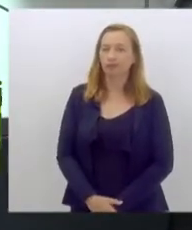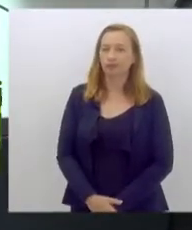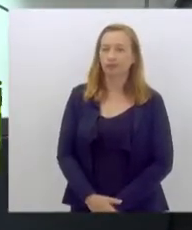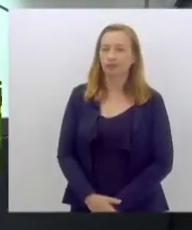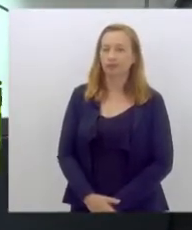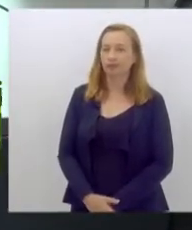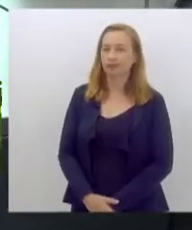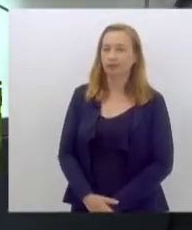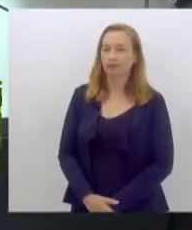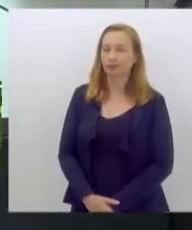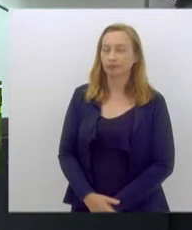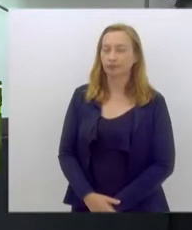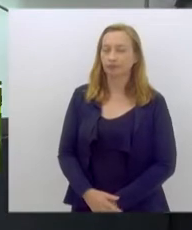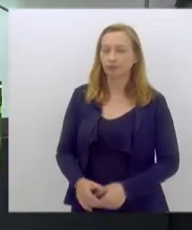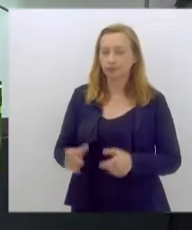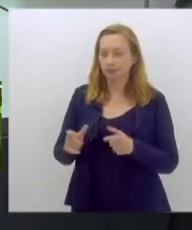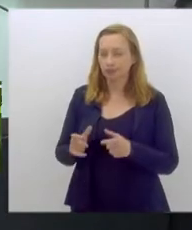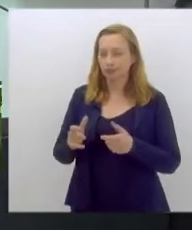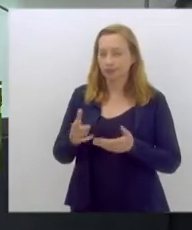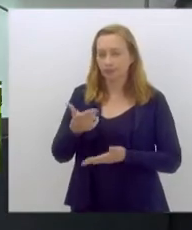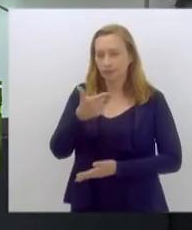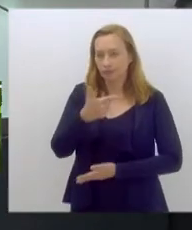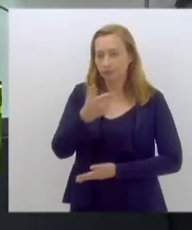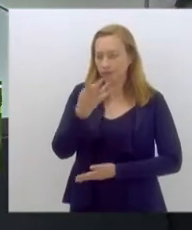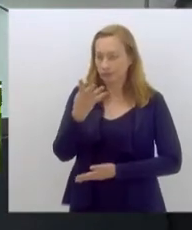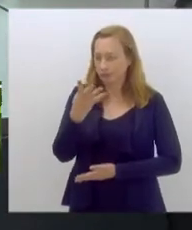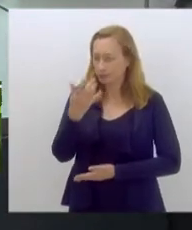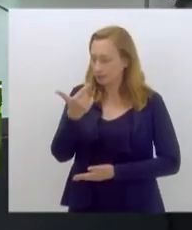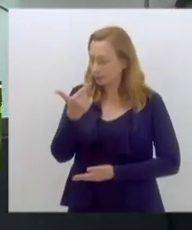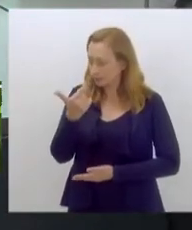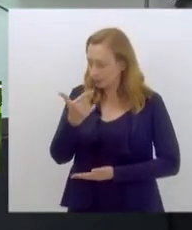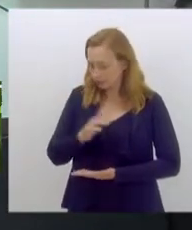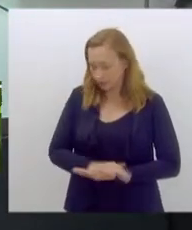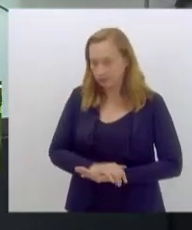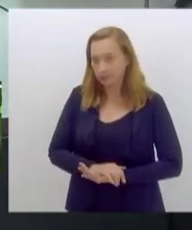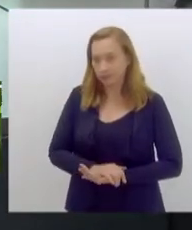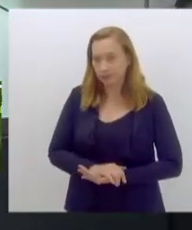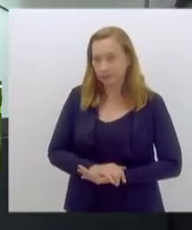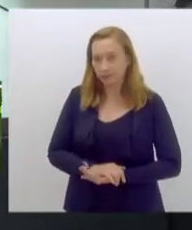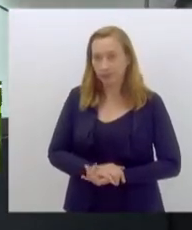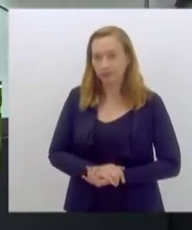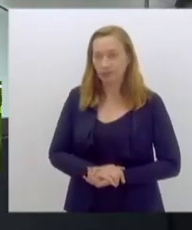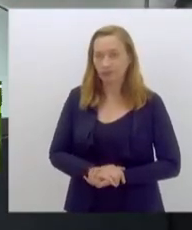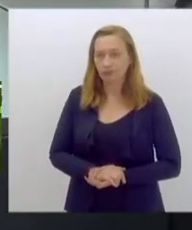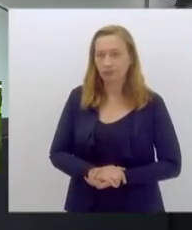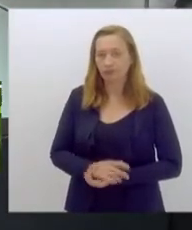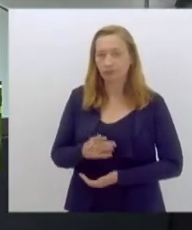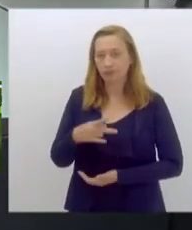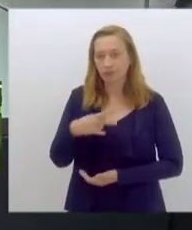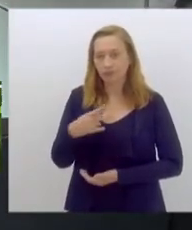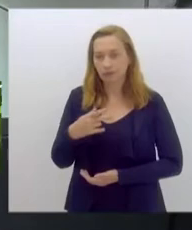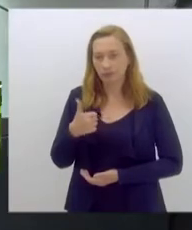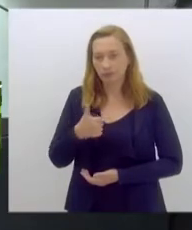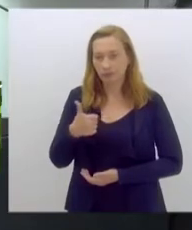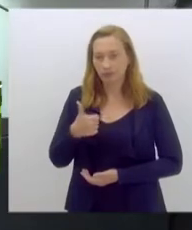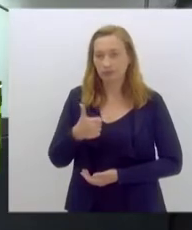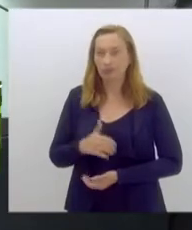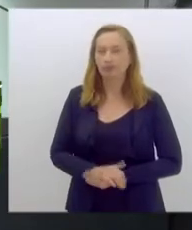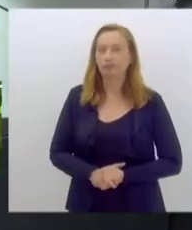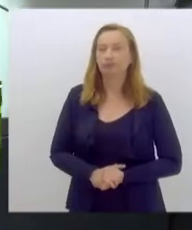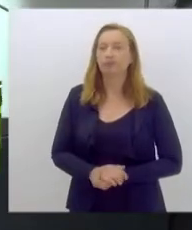6412. Eu dividi aqui a atenção, 6412. Né? Vou colocar primeiro